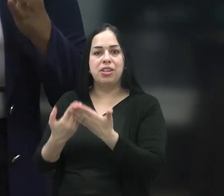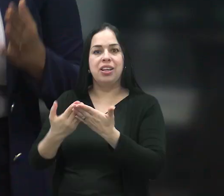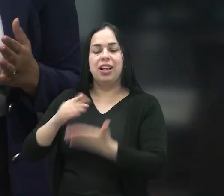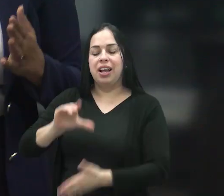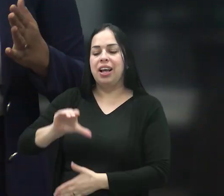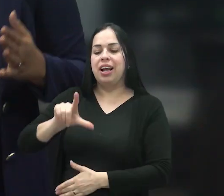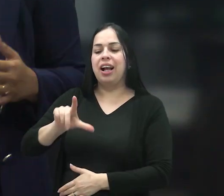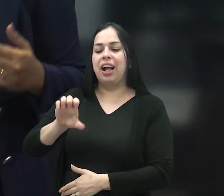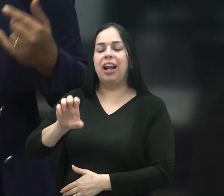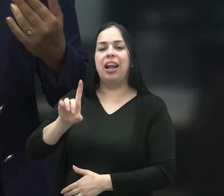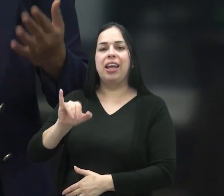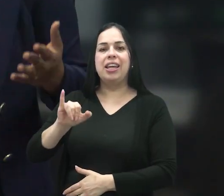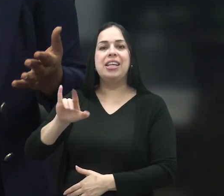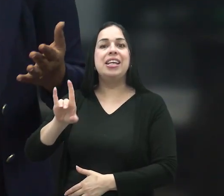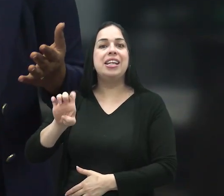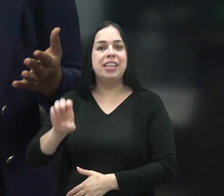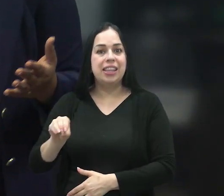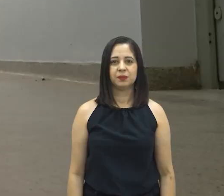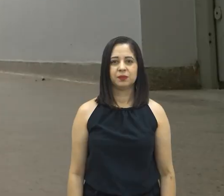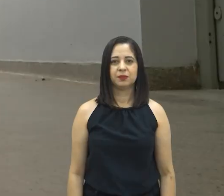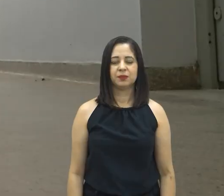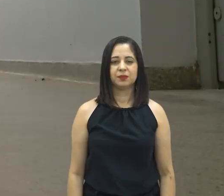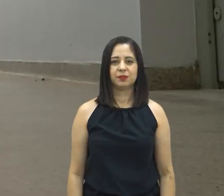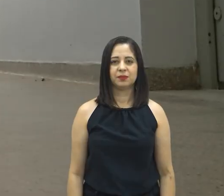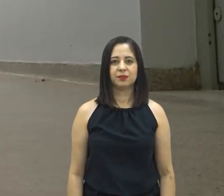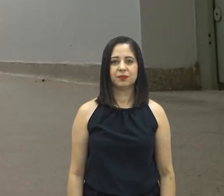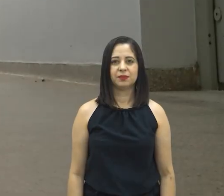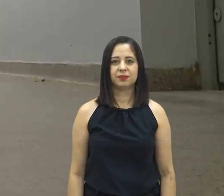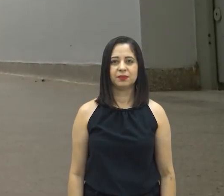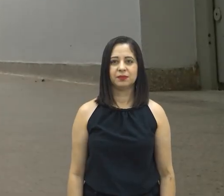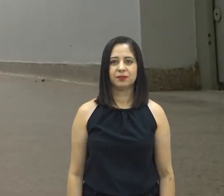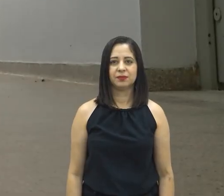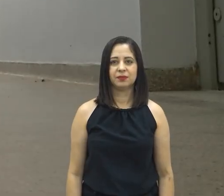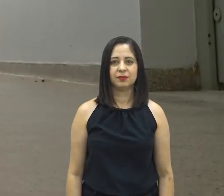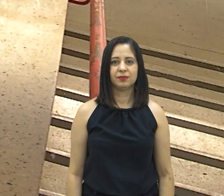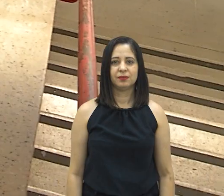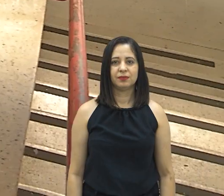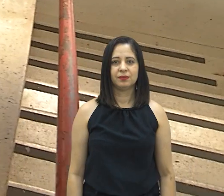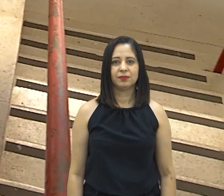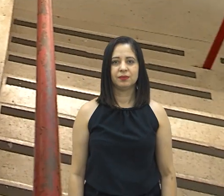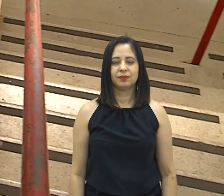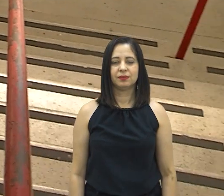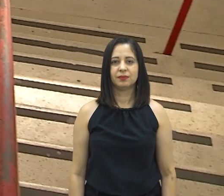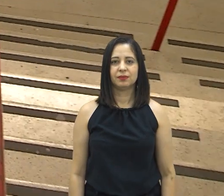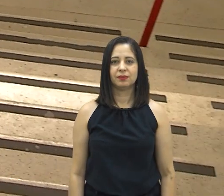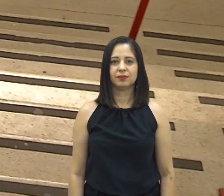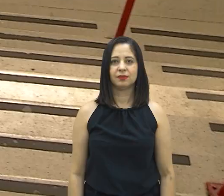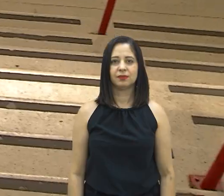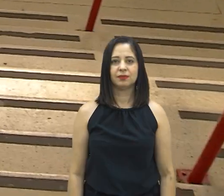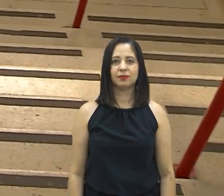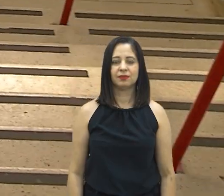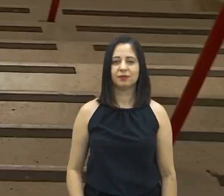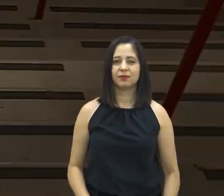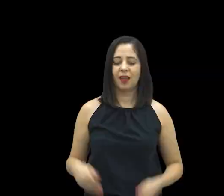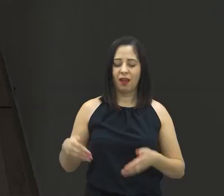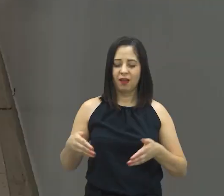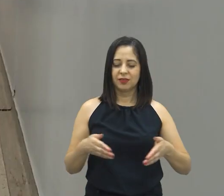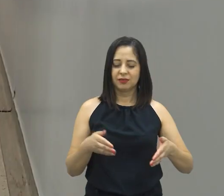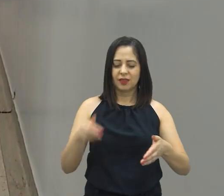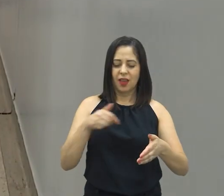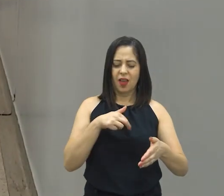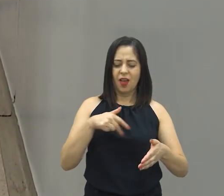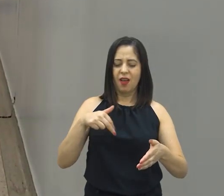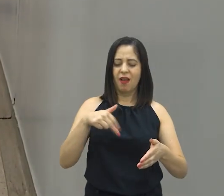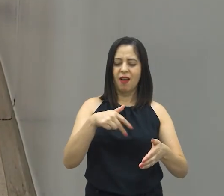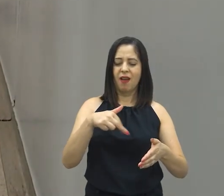marcante, Cleide Bonetti Calazans Camargo.